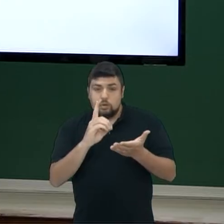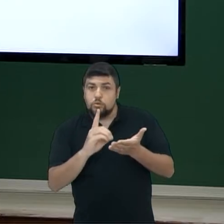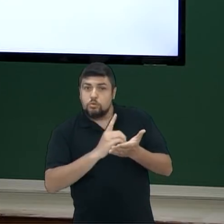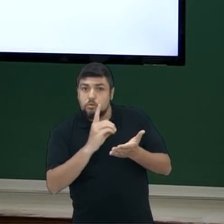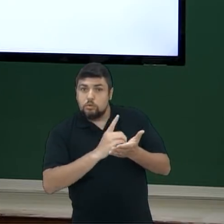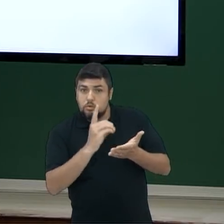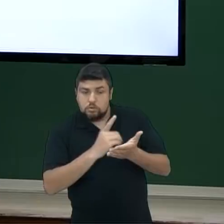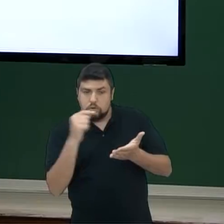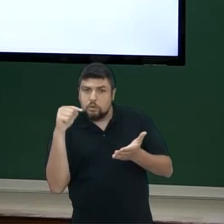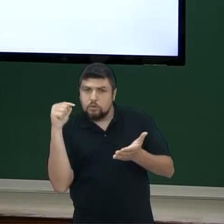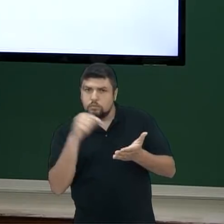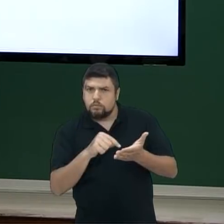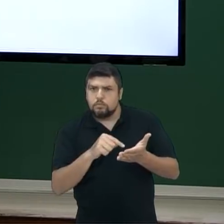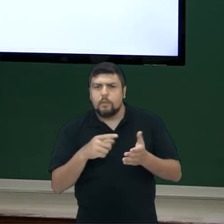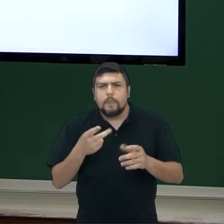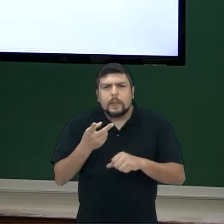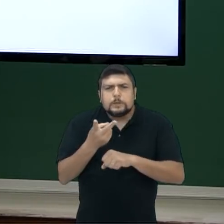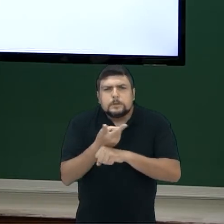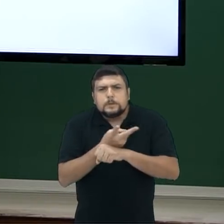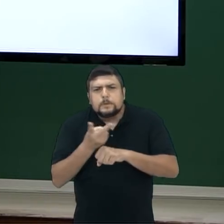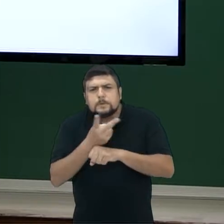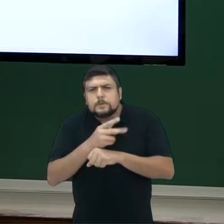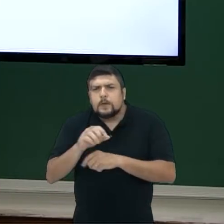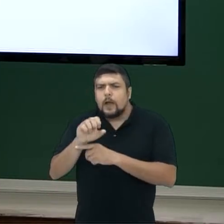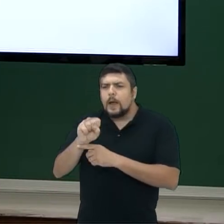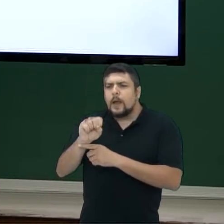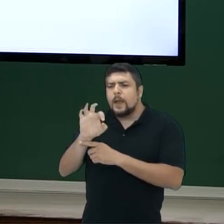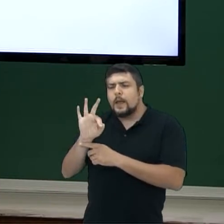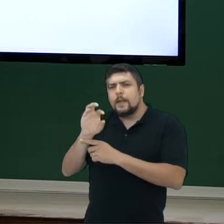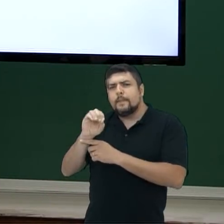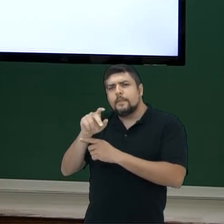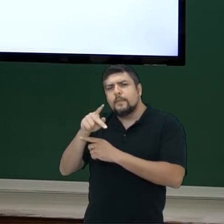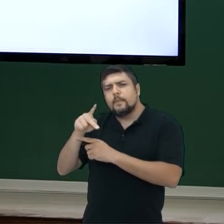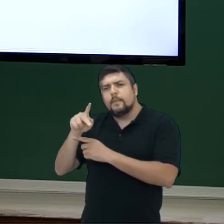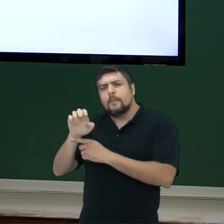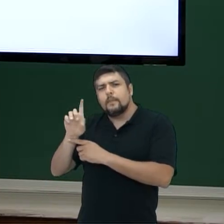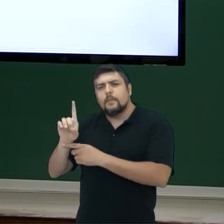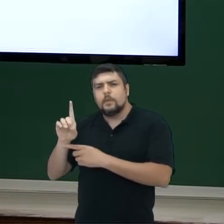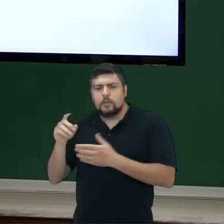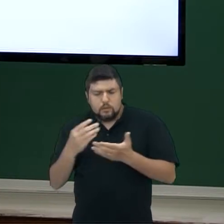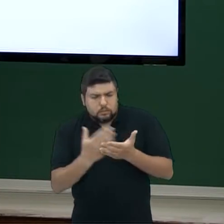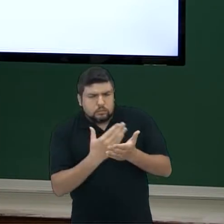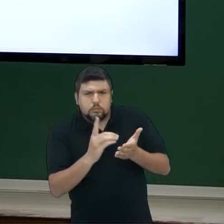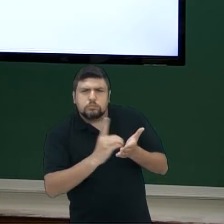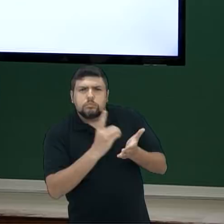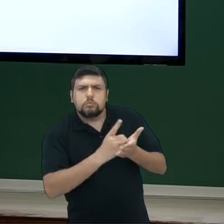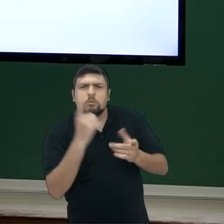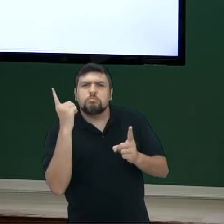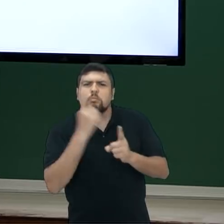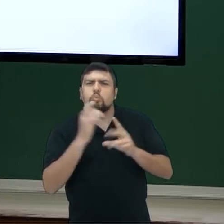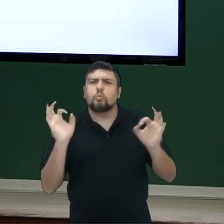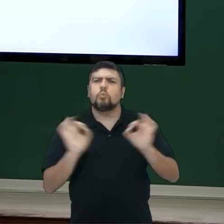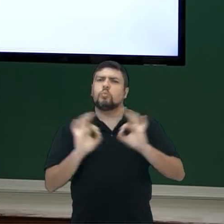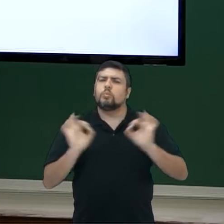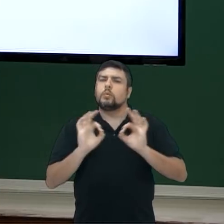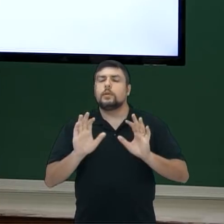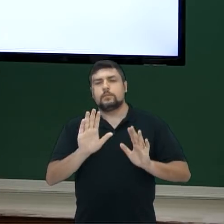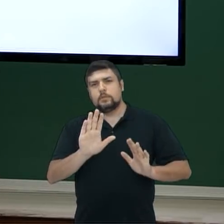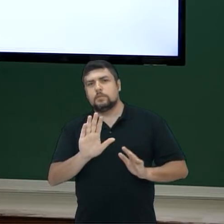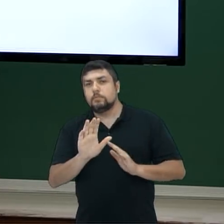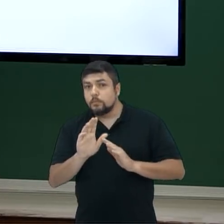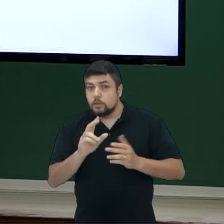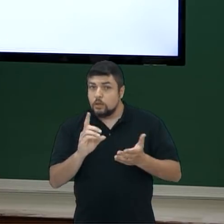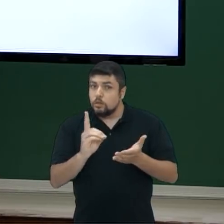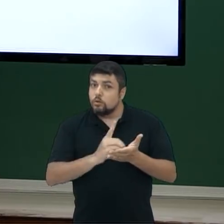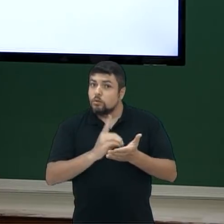bem lembrado disso. Ah, eu procurei stopper no dicionário e eu não achei, teacher. Por quê? Porque no dicionário você só vai encontrar